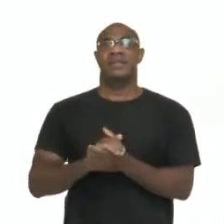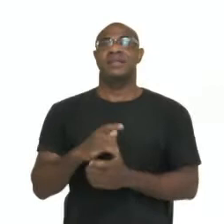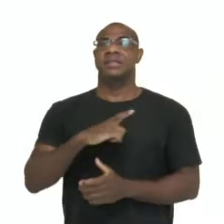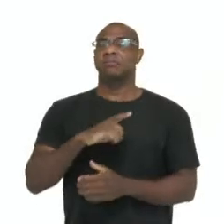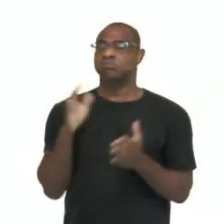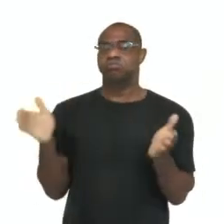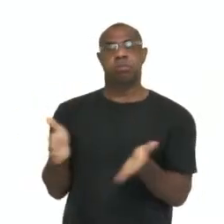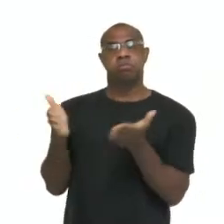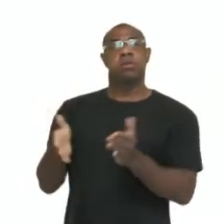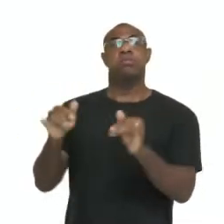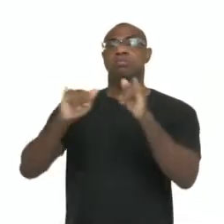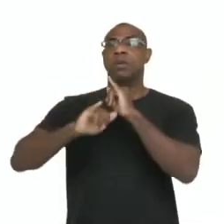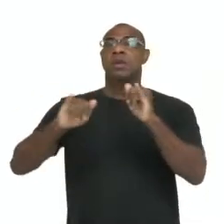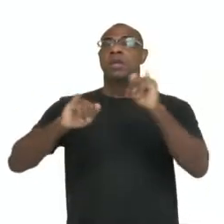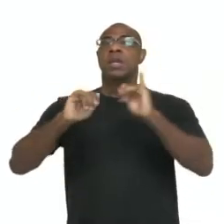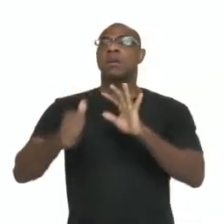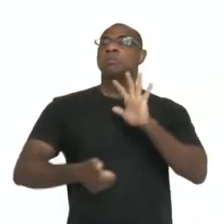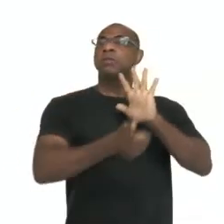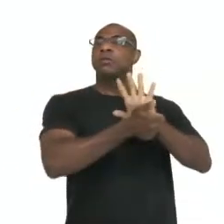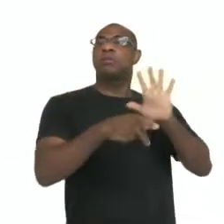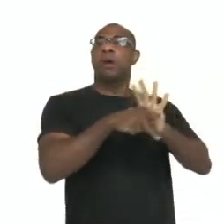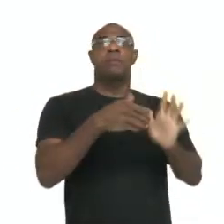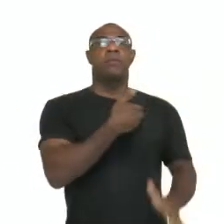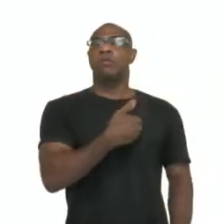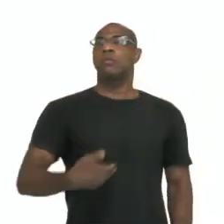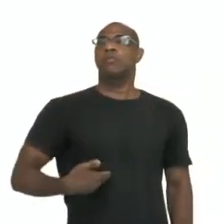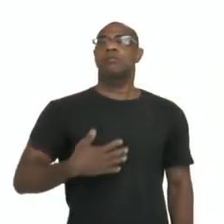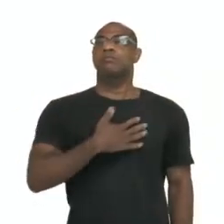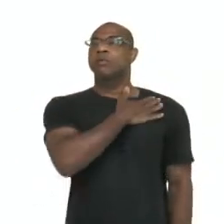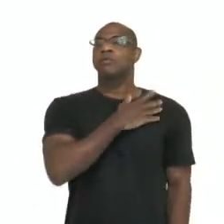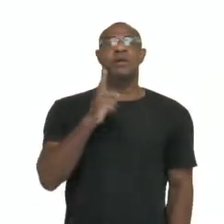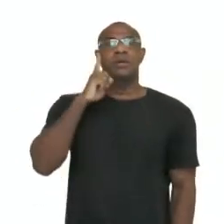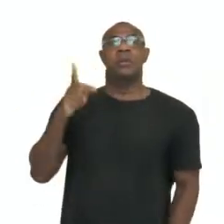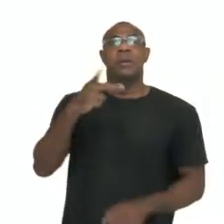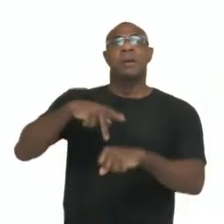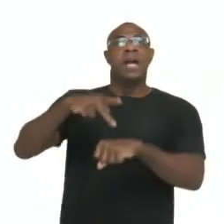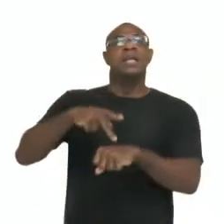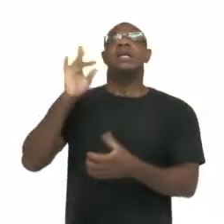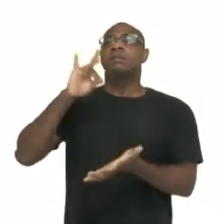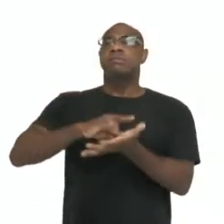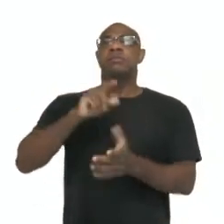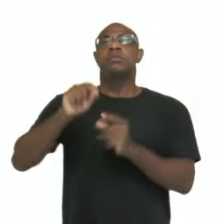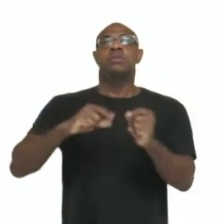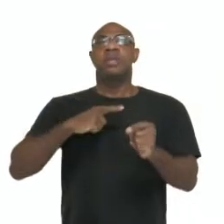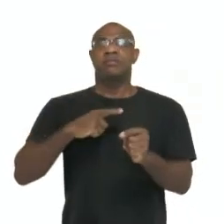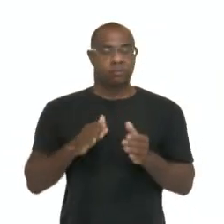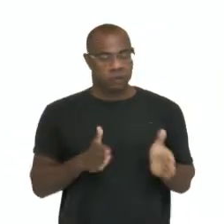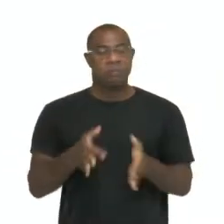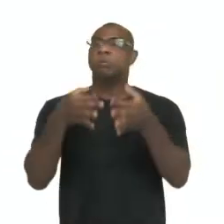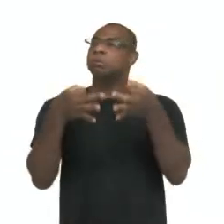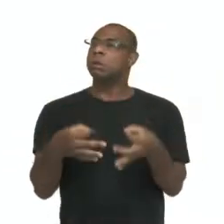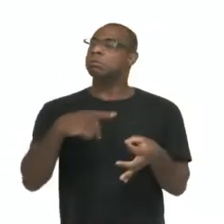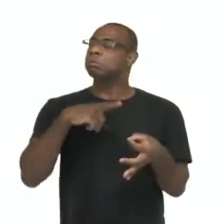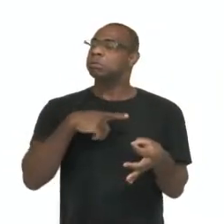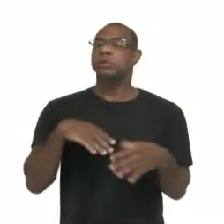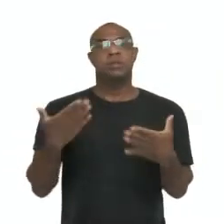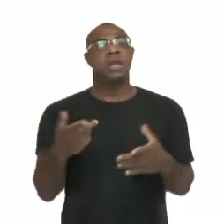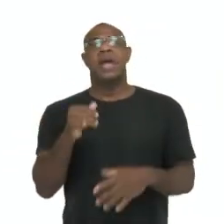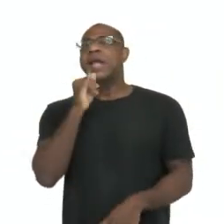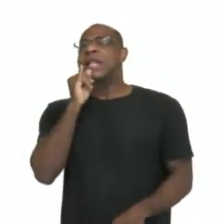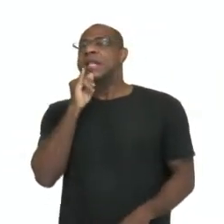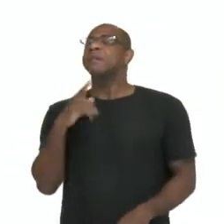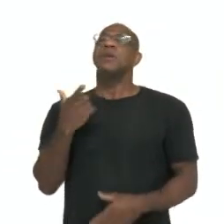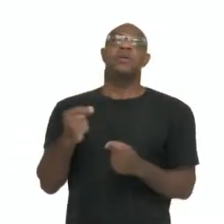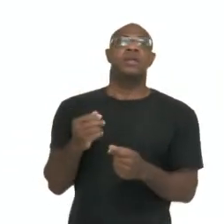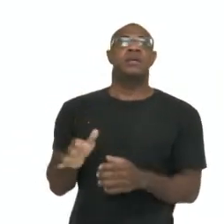estímulo à propaganda positiva do governo. Essa propaganda de um país que realmente estava no caminho correto. Como, por exemplo, a imagem